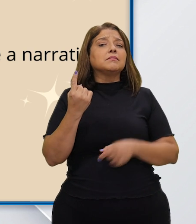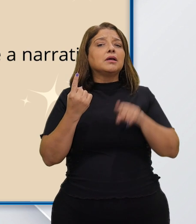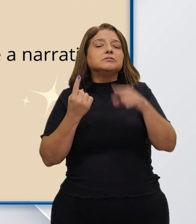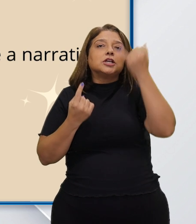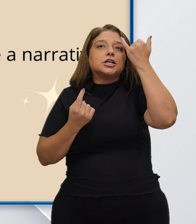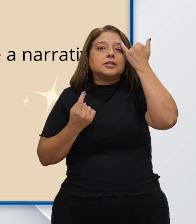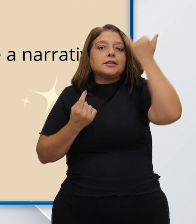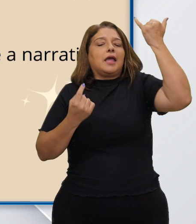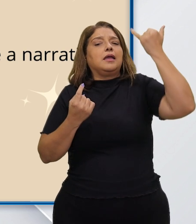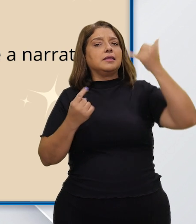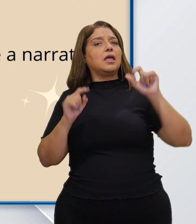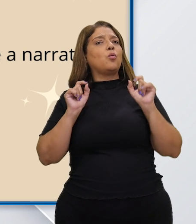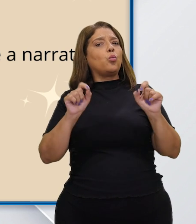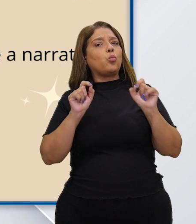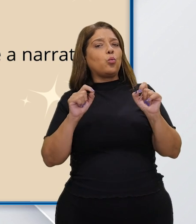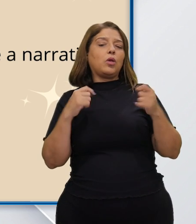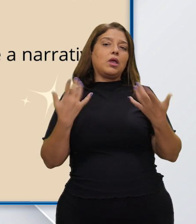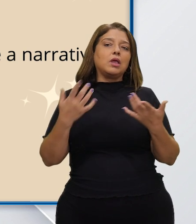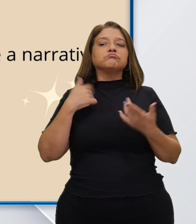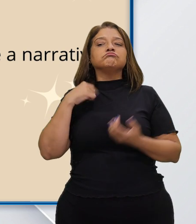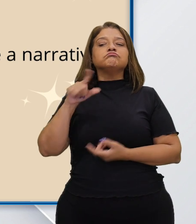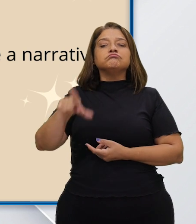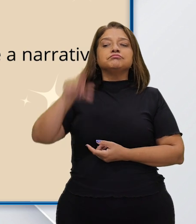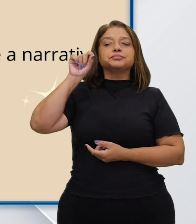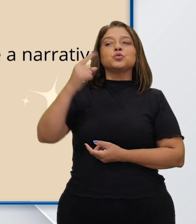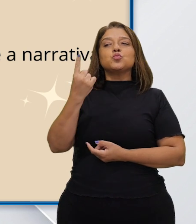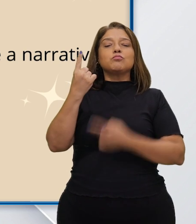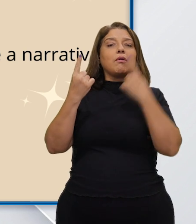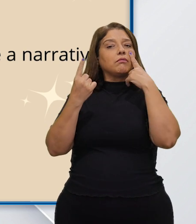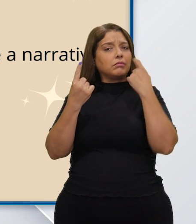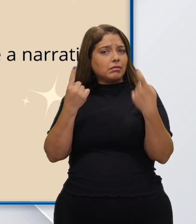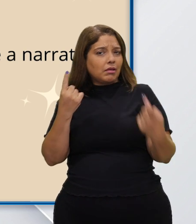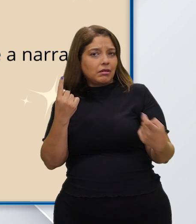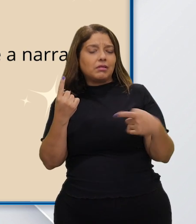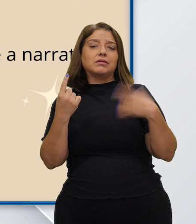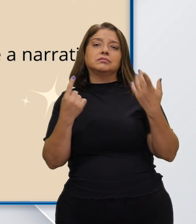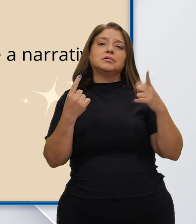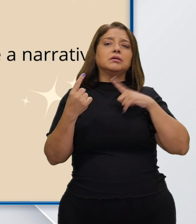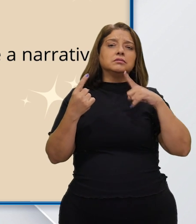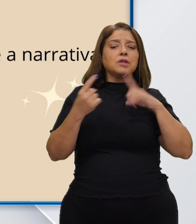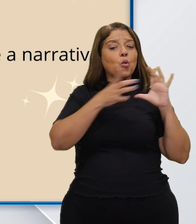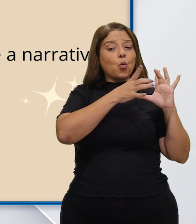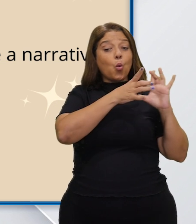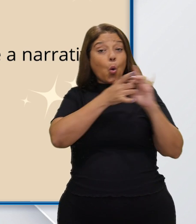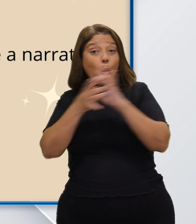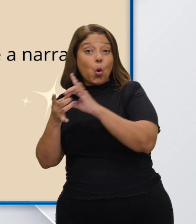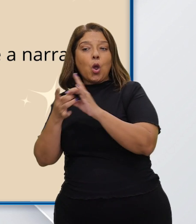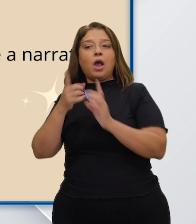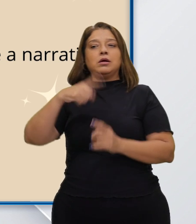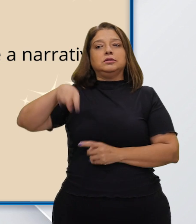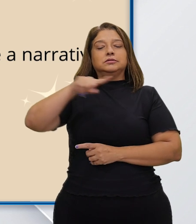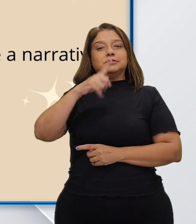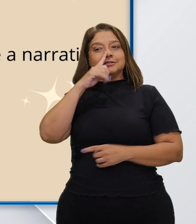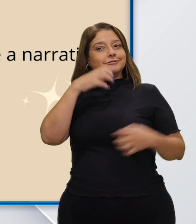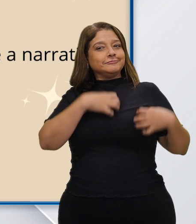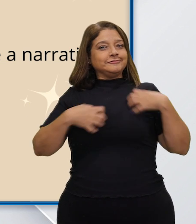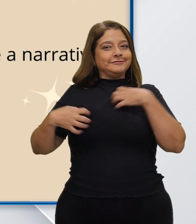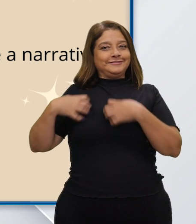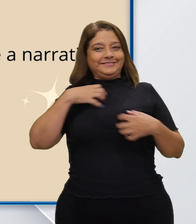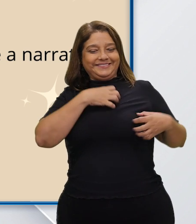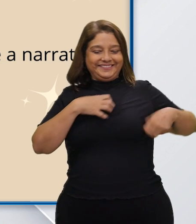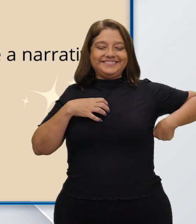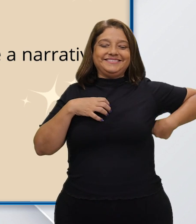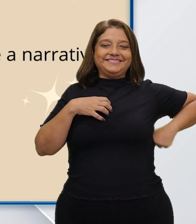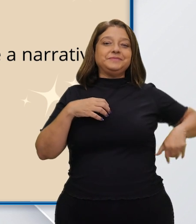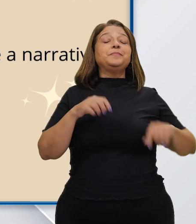ideia forte. Encontre uma ideia interessante ou um conceito intrigante para seu conto. Olha a